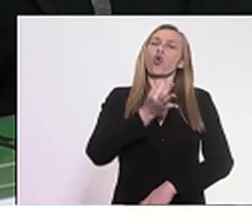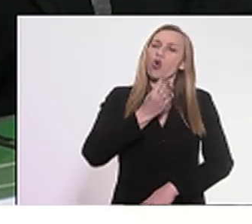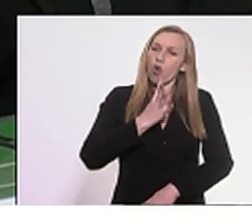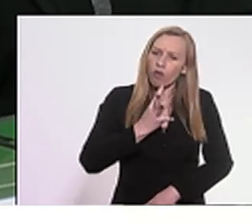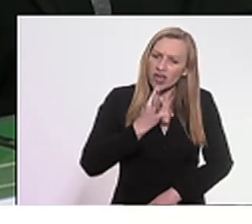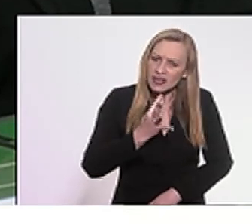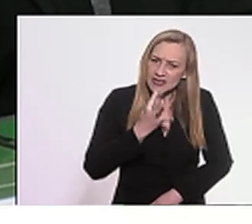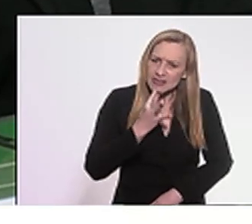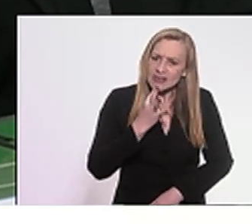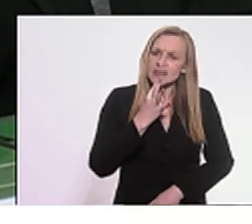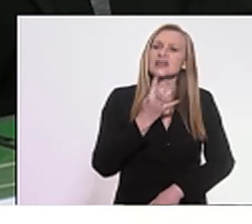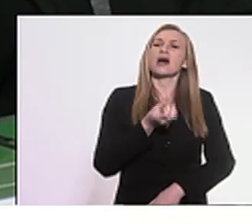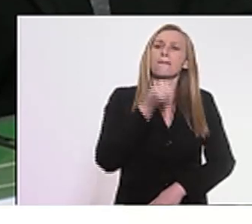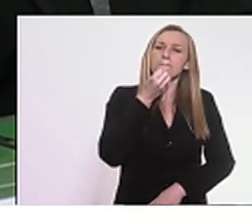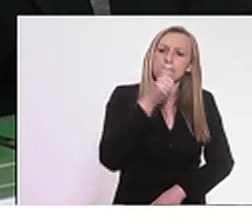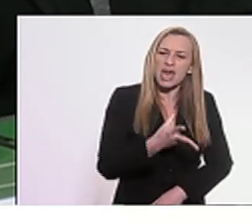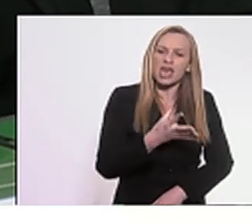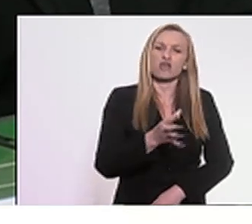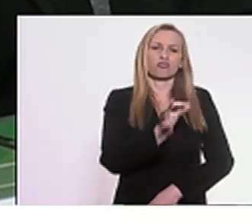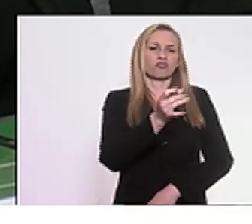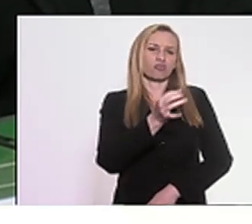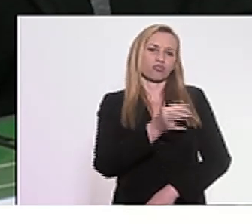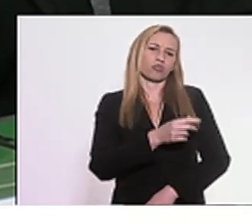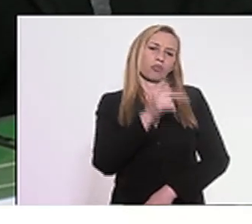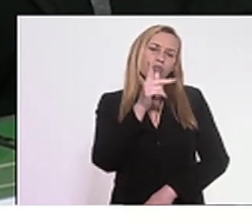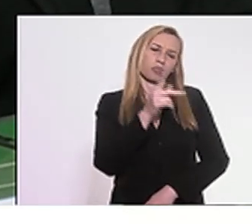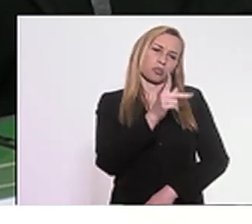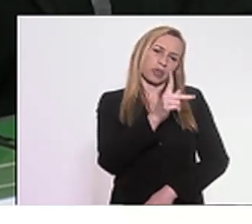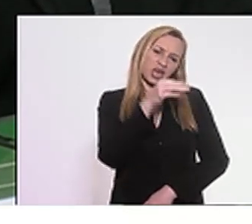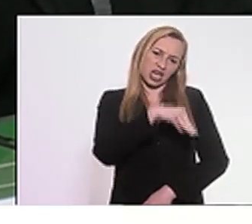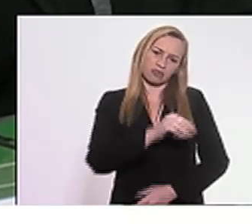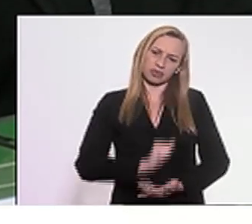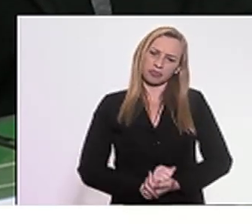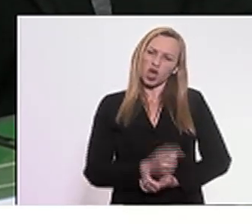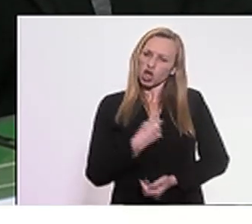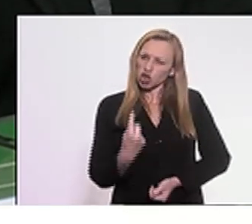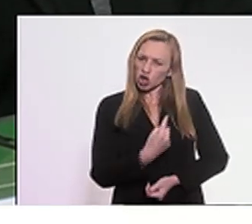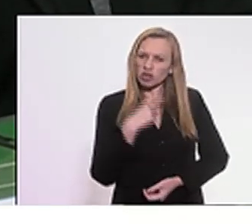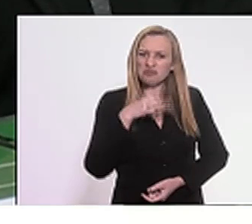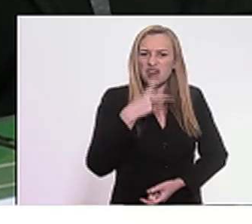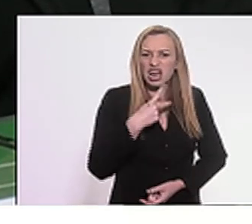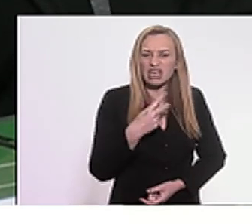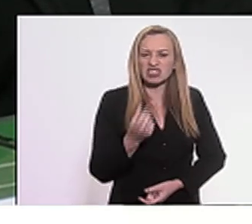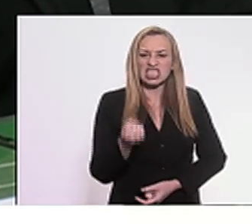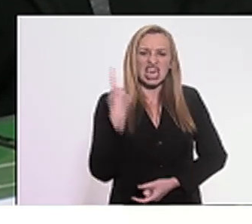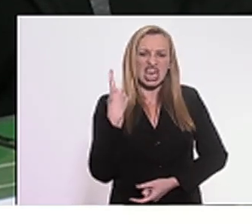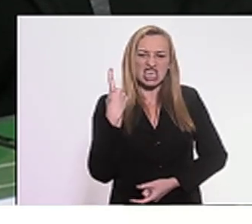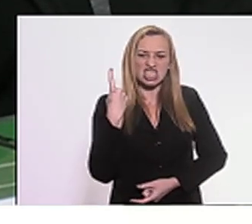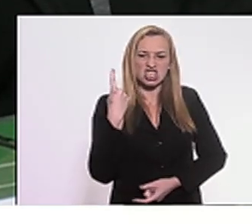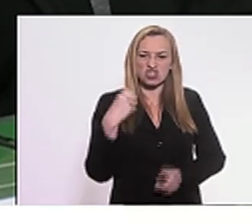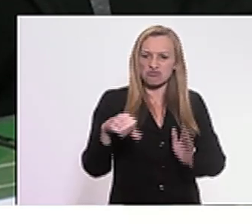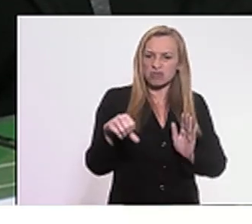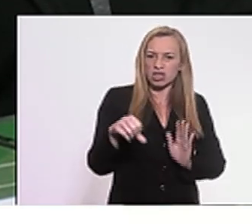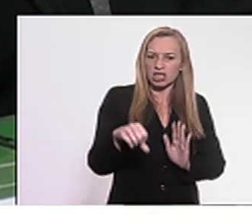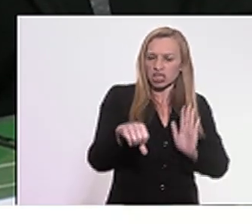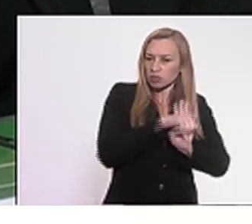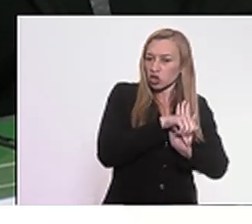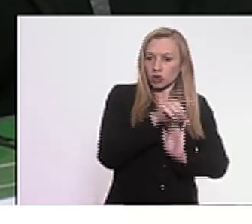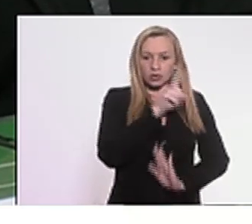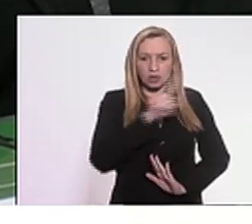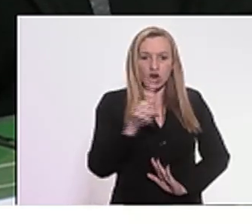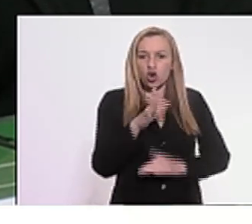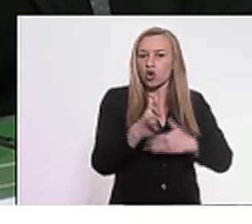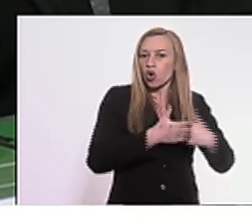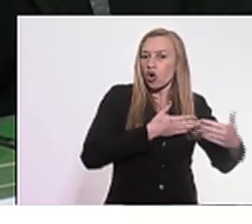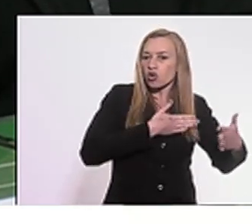e conhecem bem aquele militar. Nós não estamos falando de ex-criminosos aqui. Qualquer